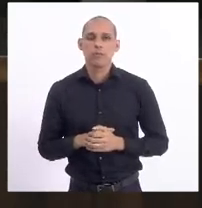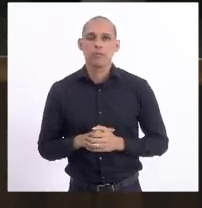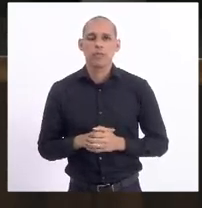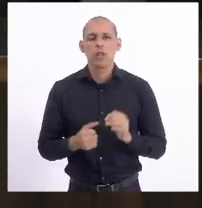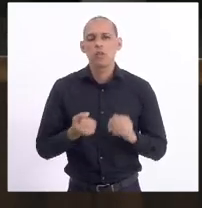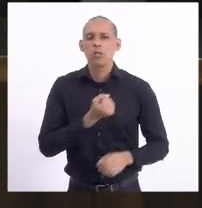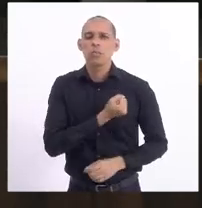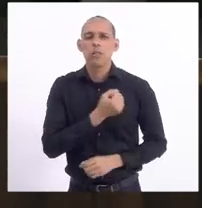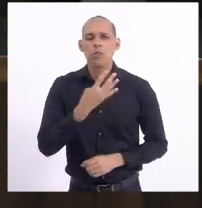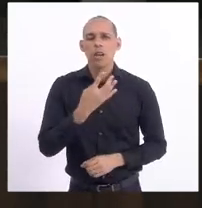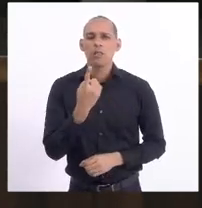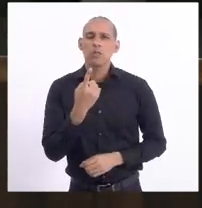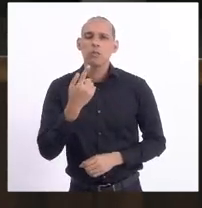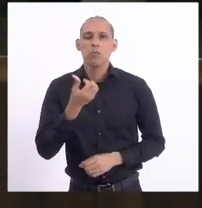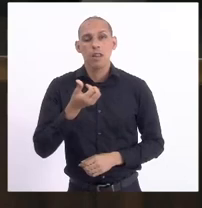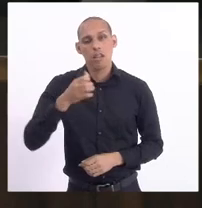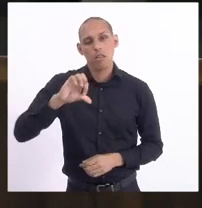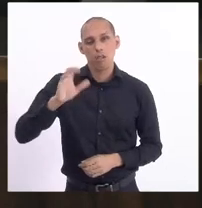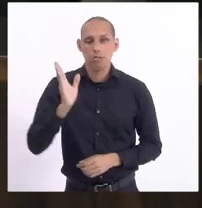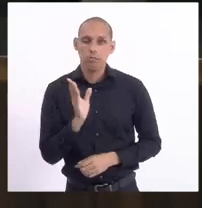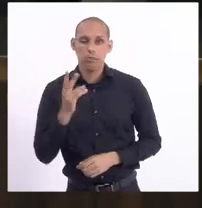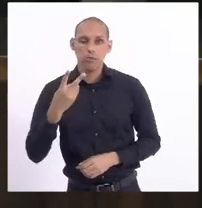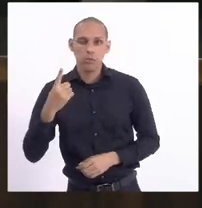número 416921,